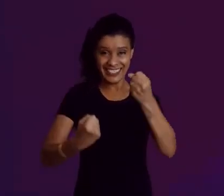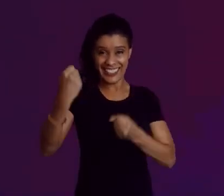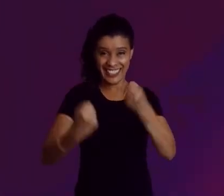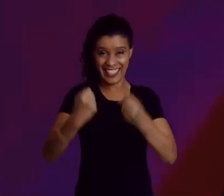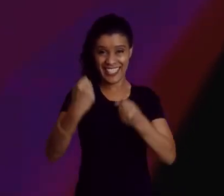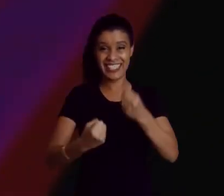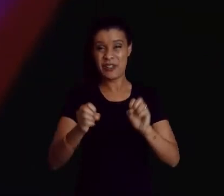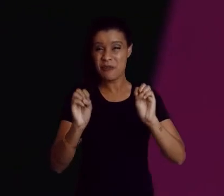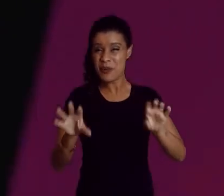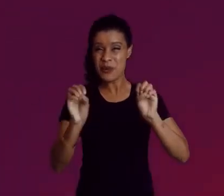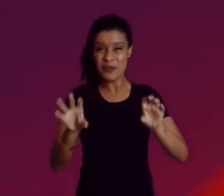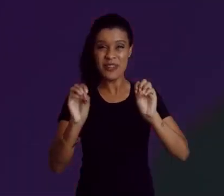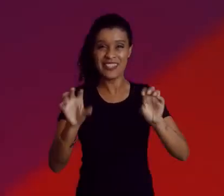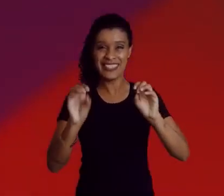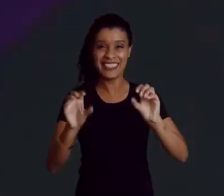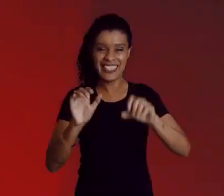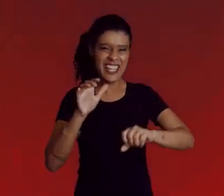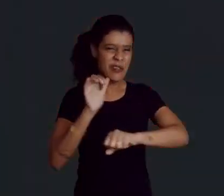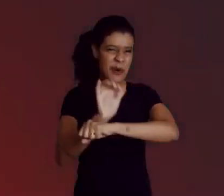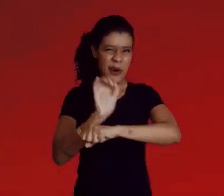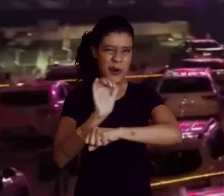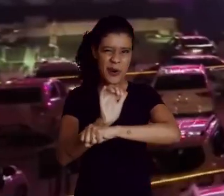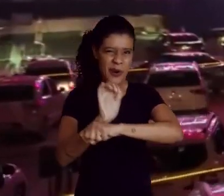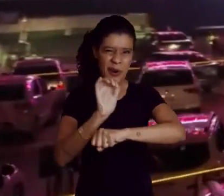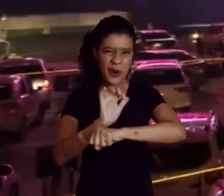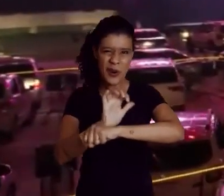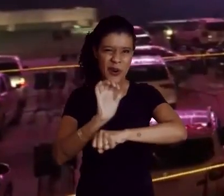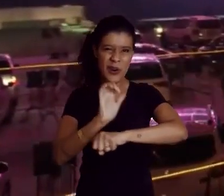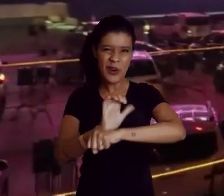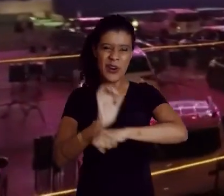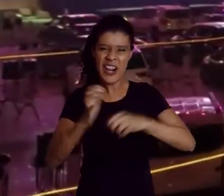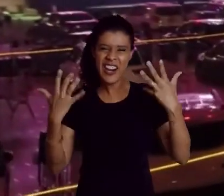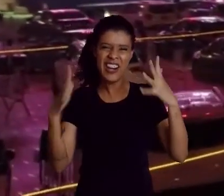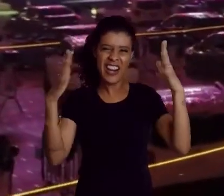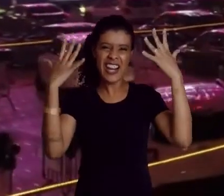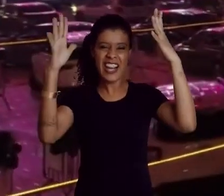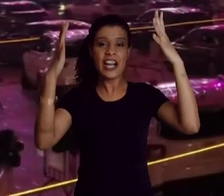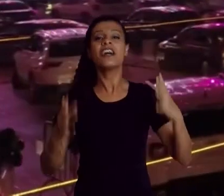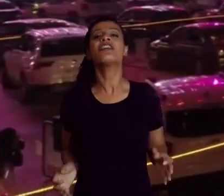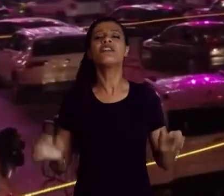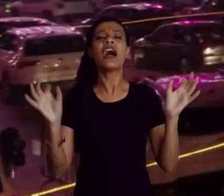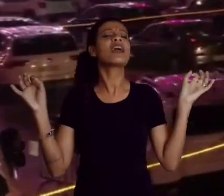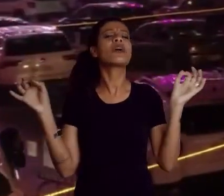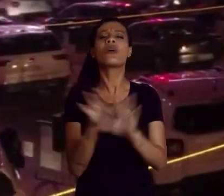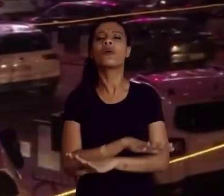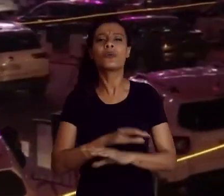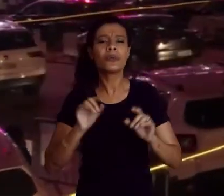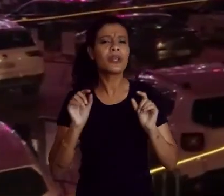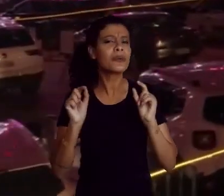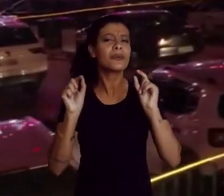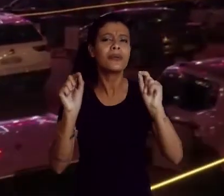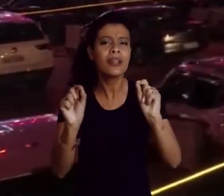terminar. A gente vai terminar. A gente vai terminar dizendo para você: